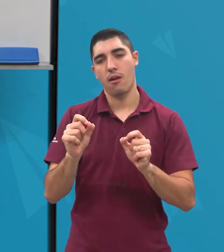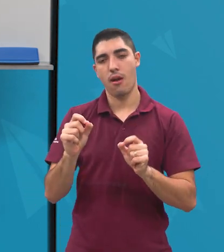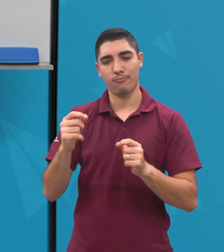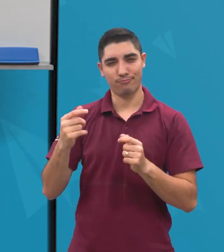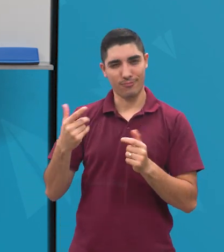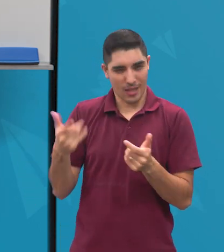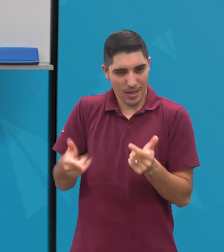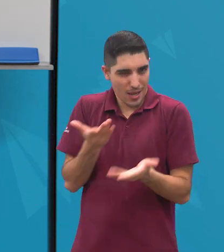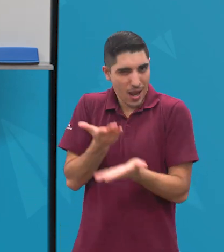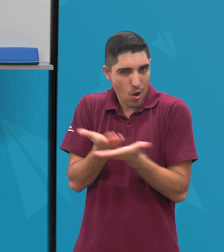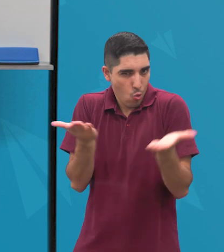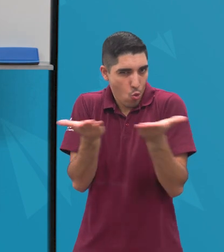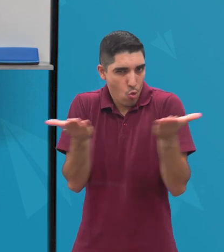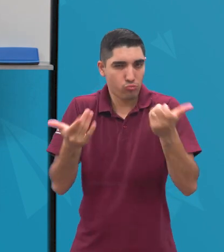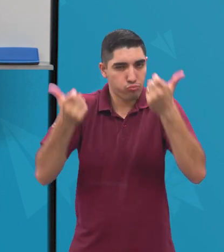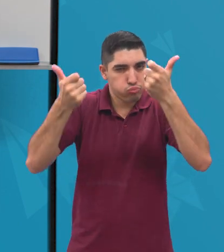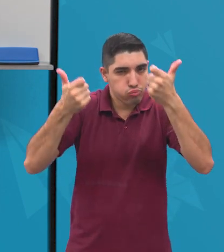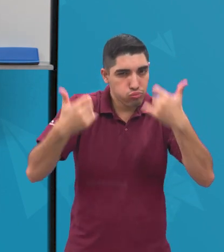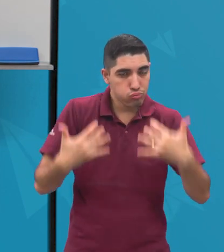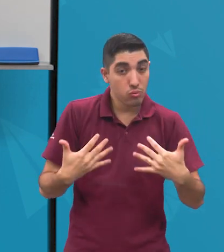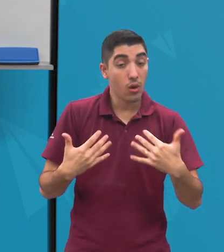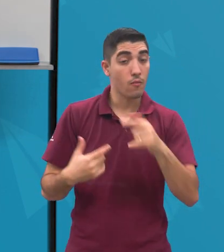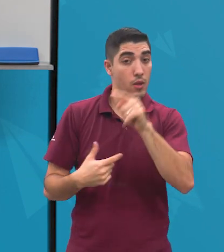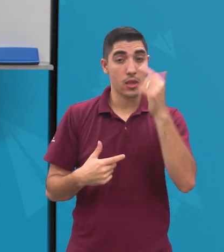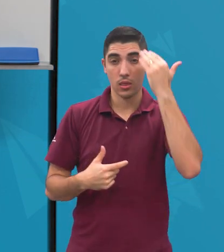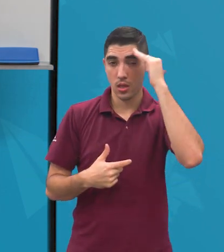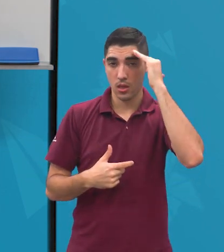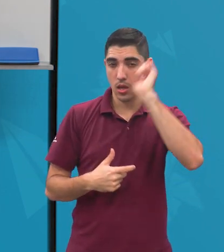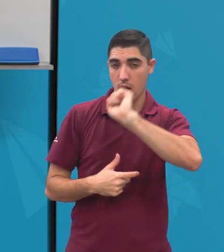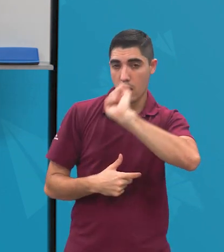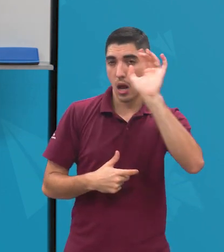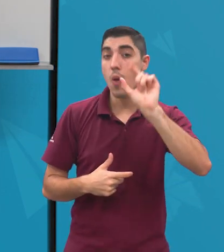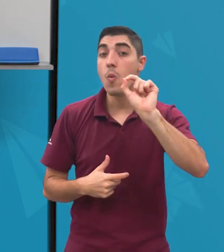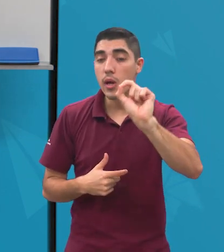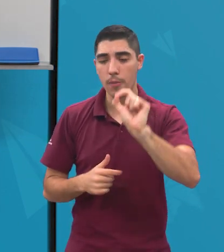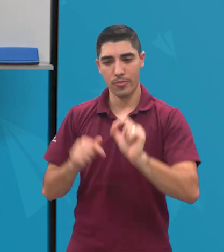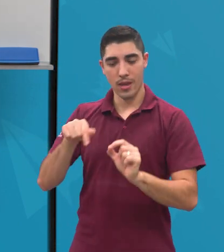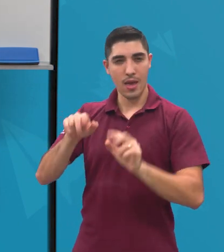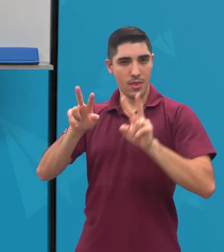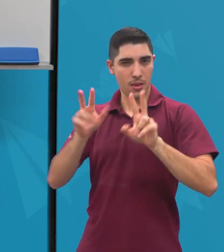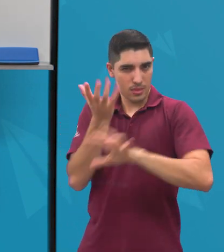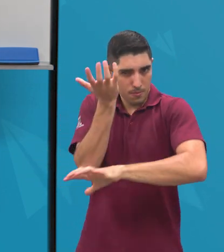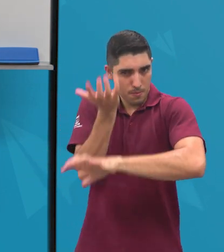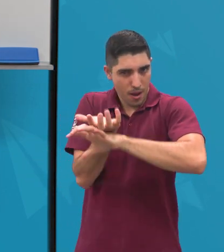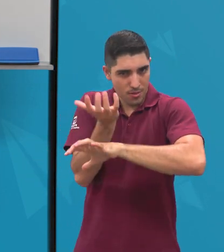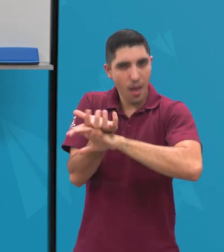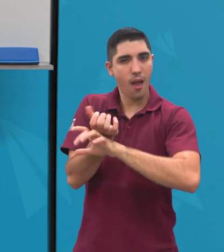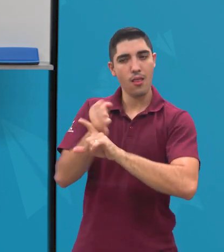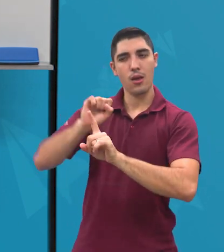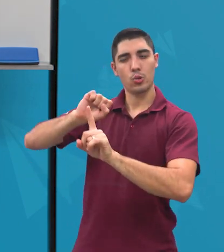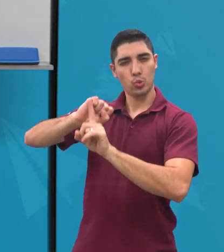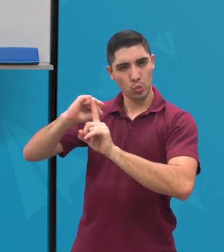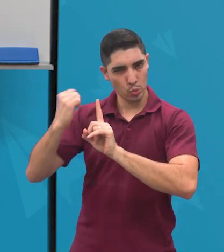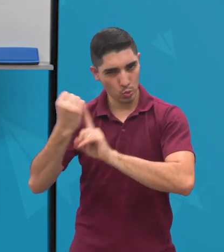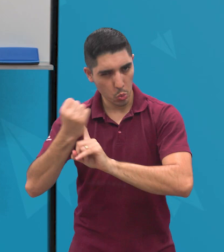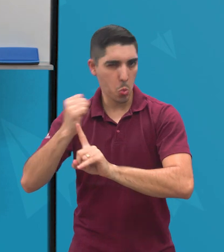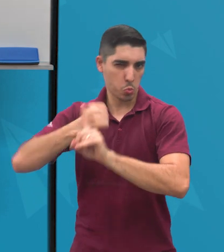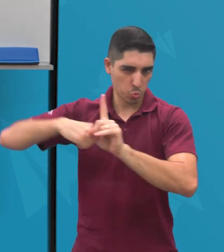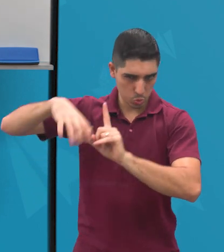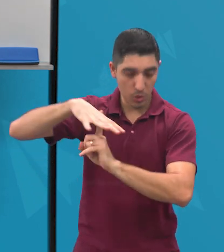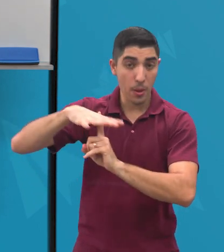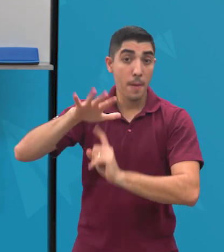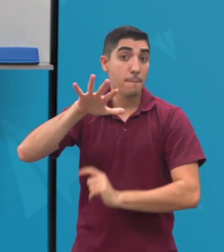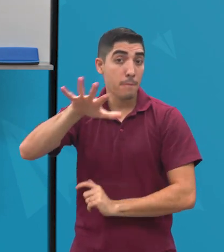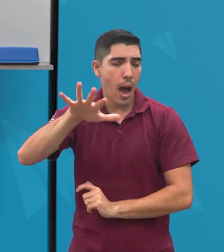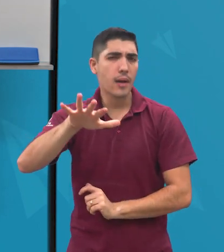dessa nossa conversa, é que apesar de ser uma aula de sociologia, ela vai abrir várias